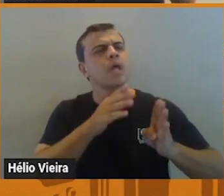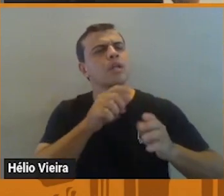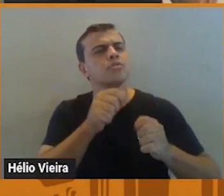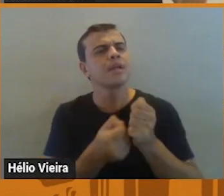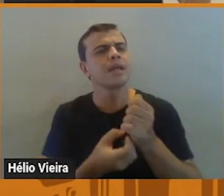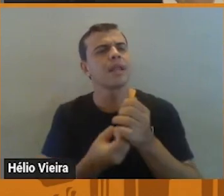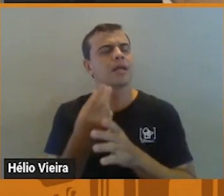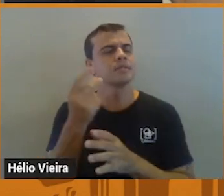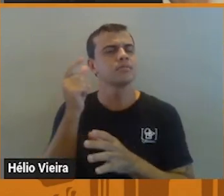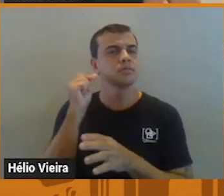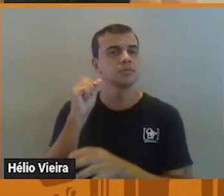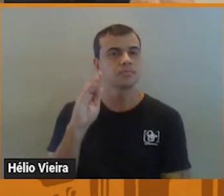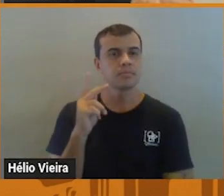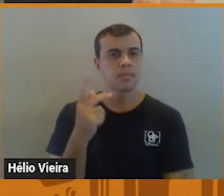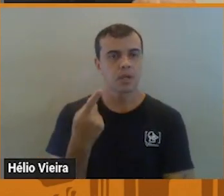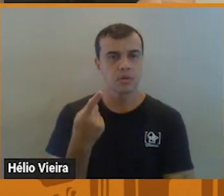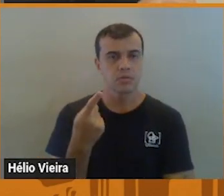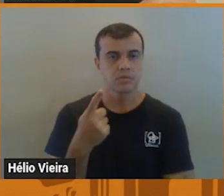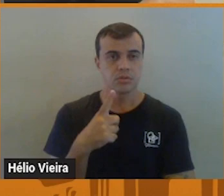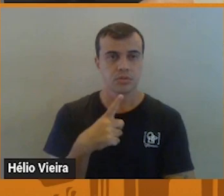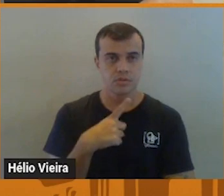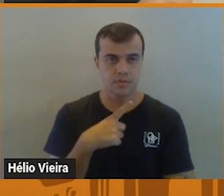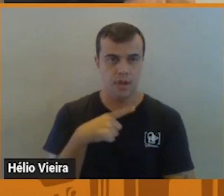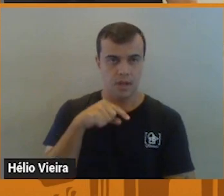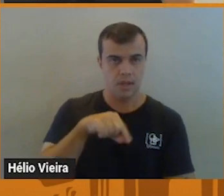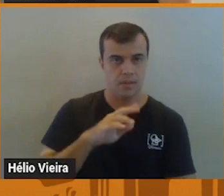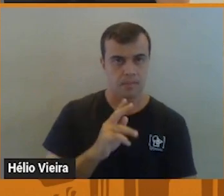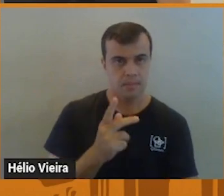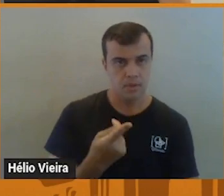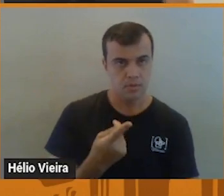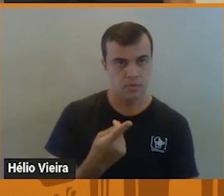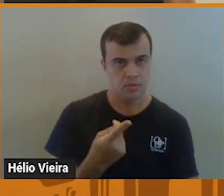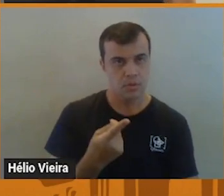Horizonte, no caso, para aqueles que estiverem em Belo Horizonte,